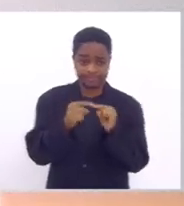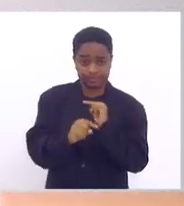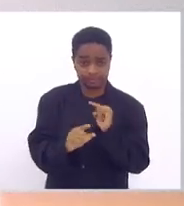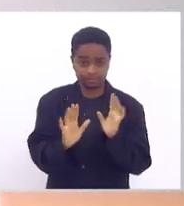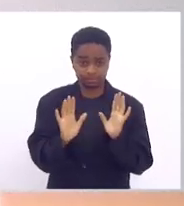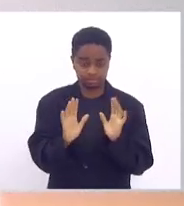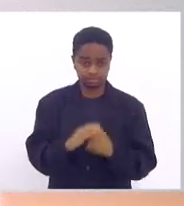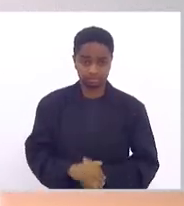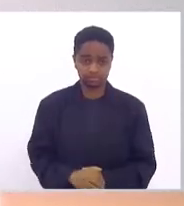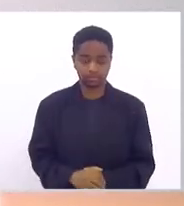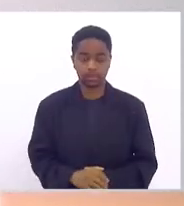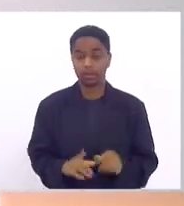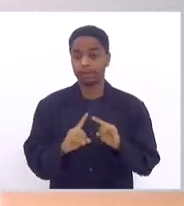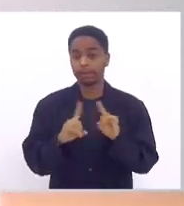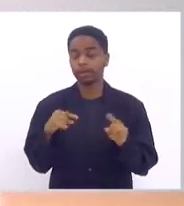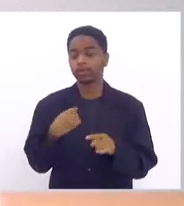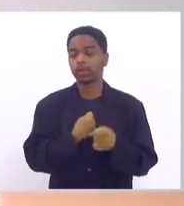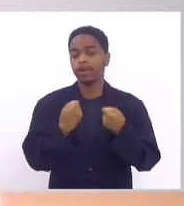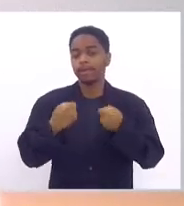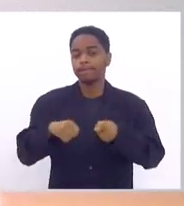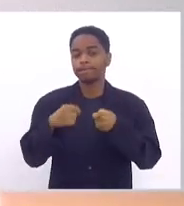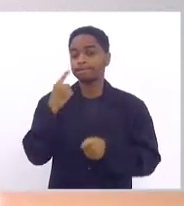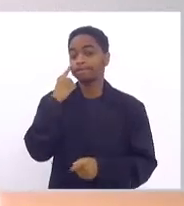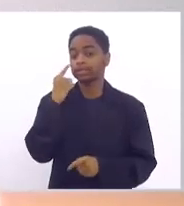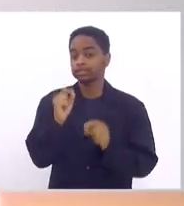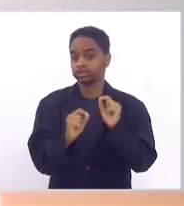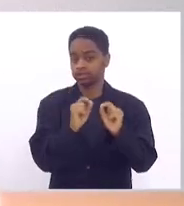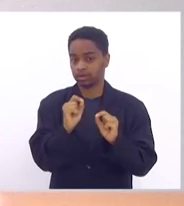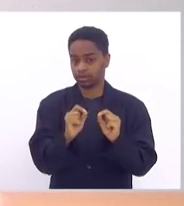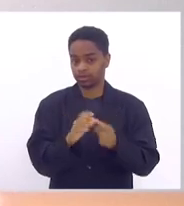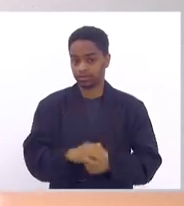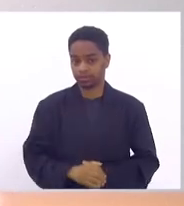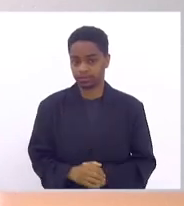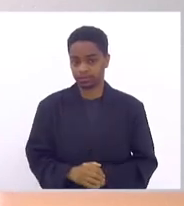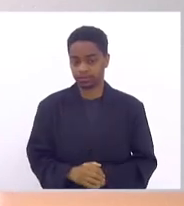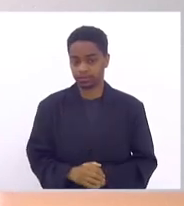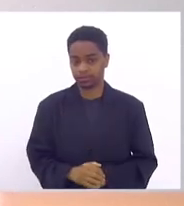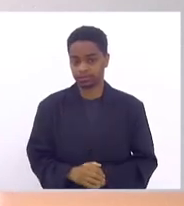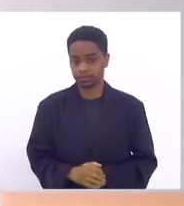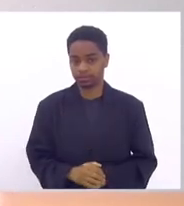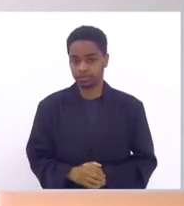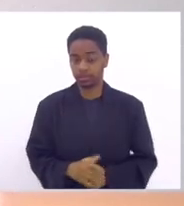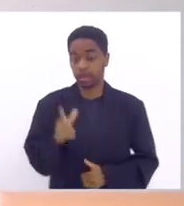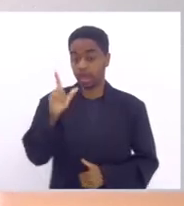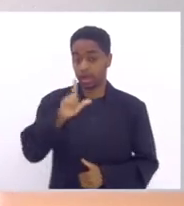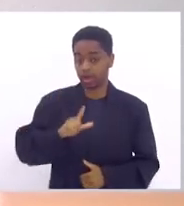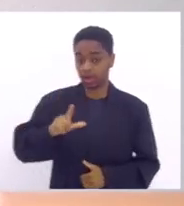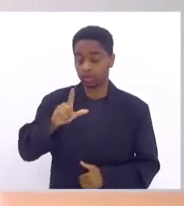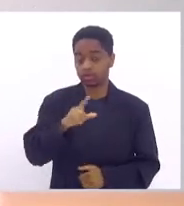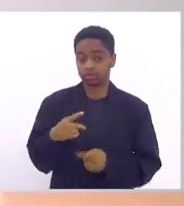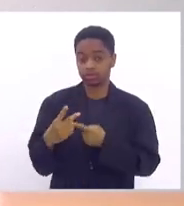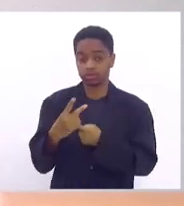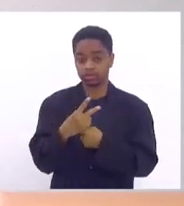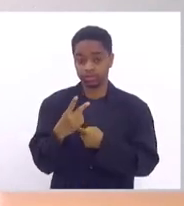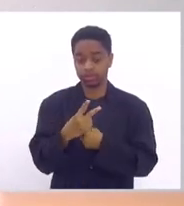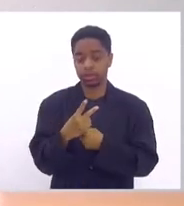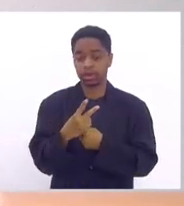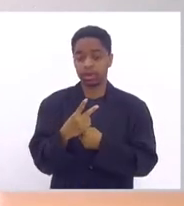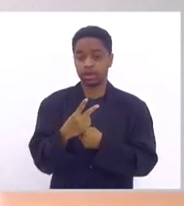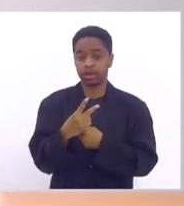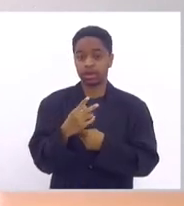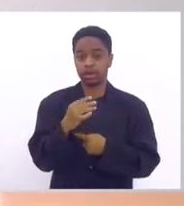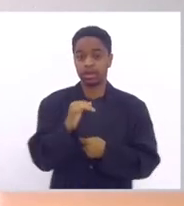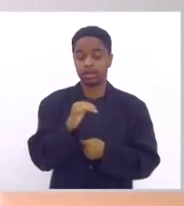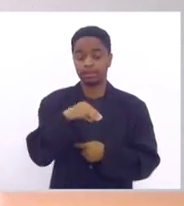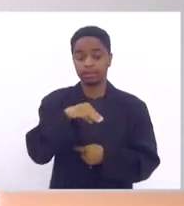bem a gente tem que ter em mente que a a lógica da imunidade material e da imunidade formal